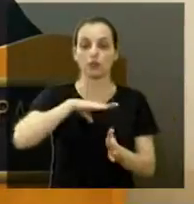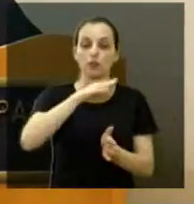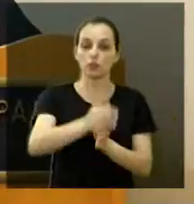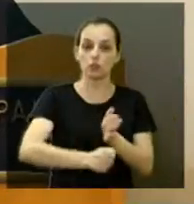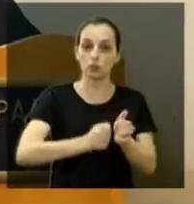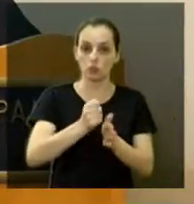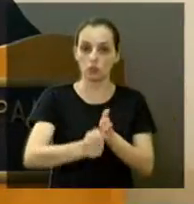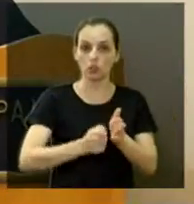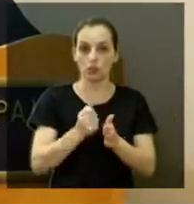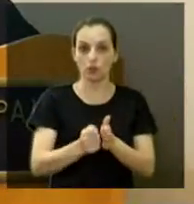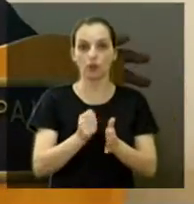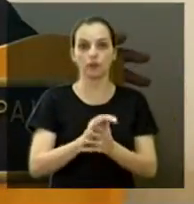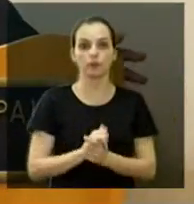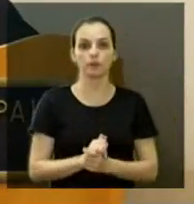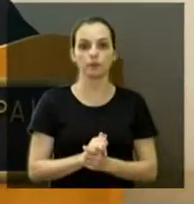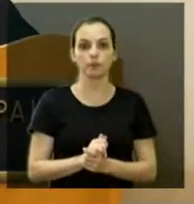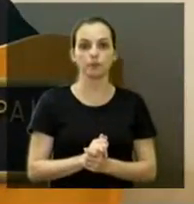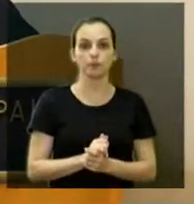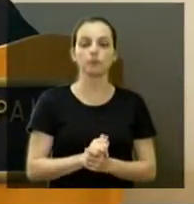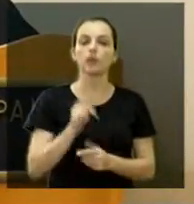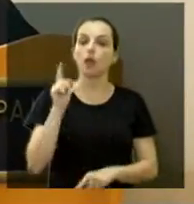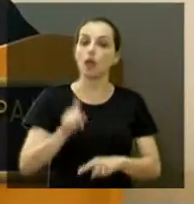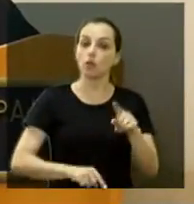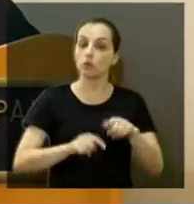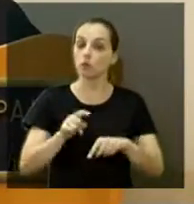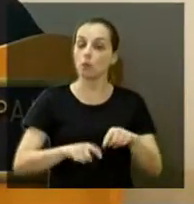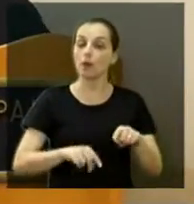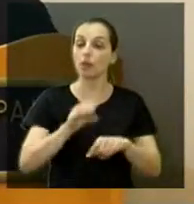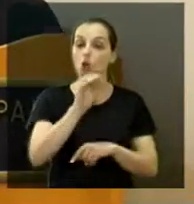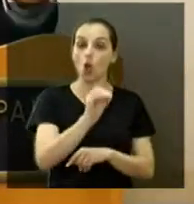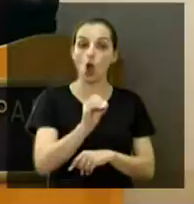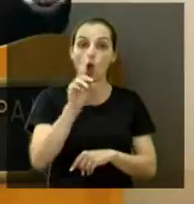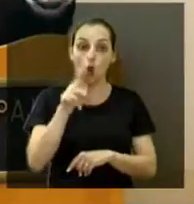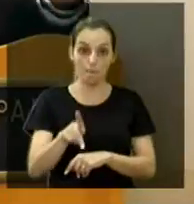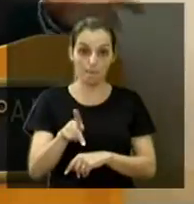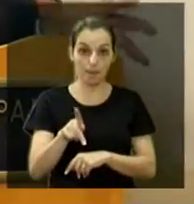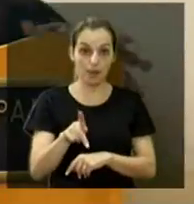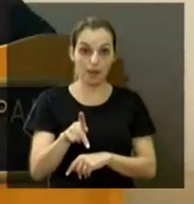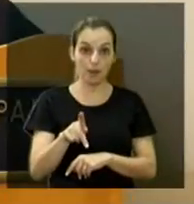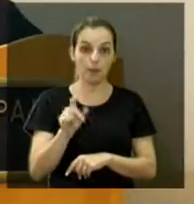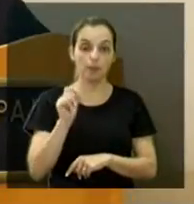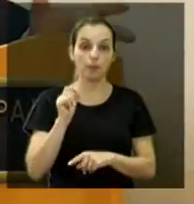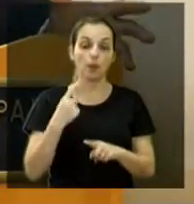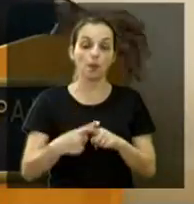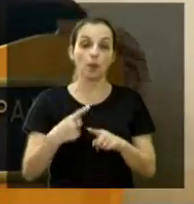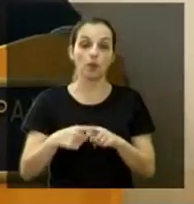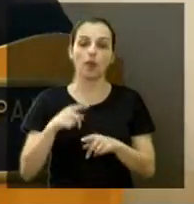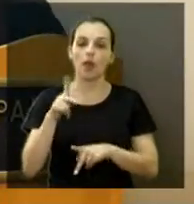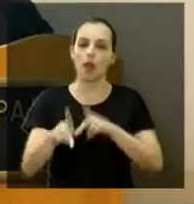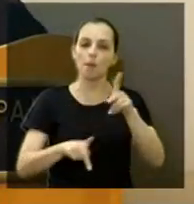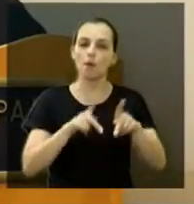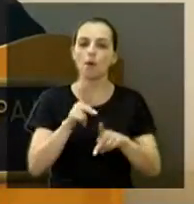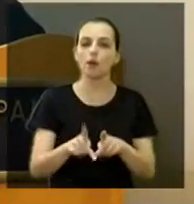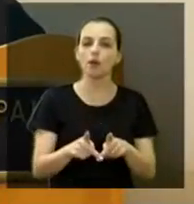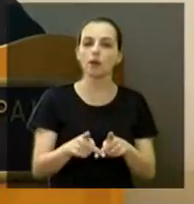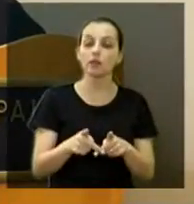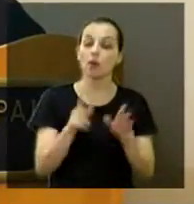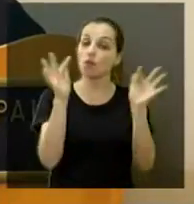nesse momento. E é um instrumento o AP. Você vê a alegria que a população ficou quando voltou o AP de